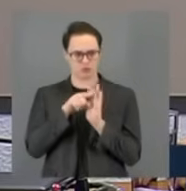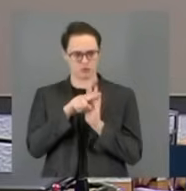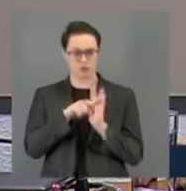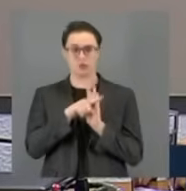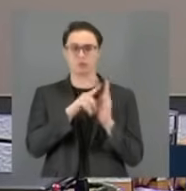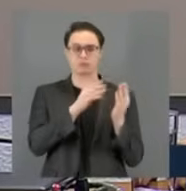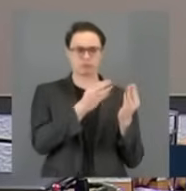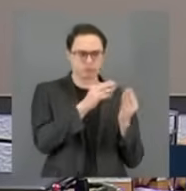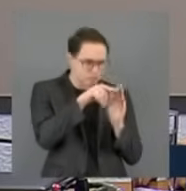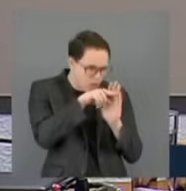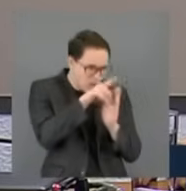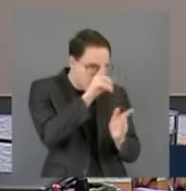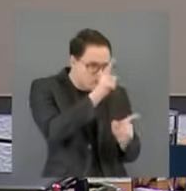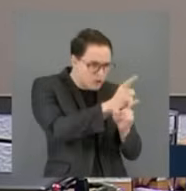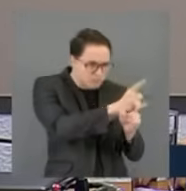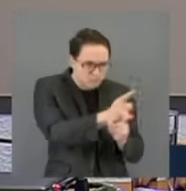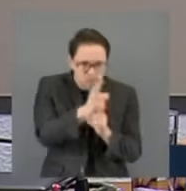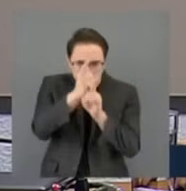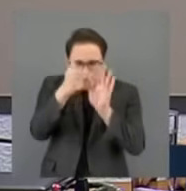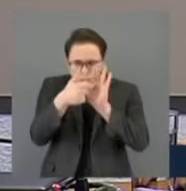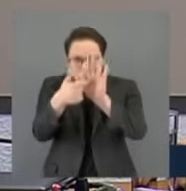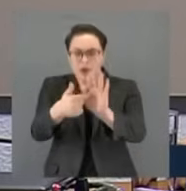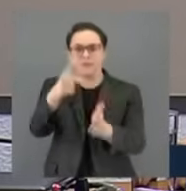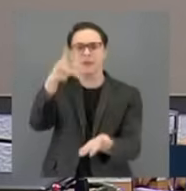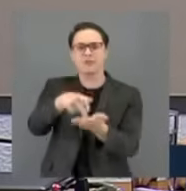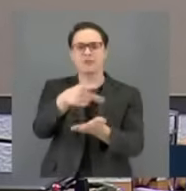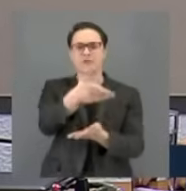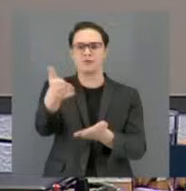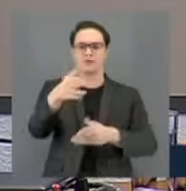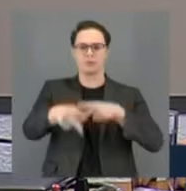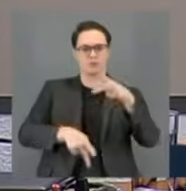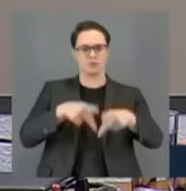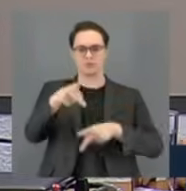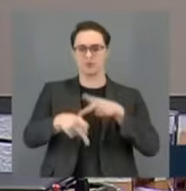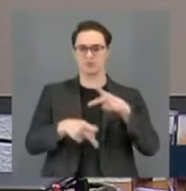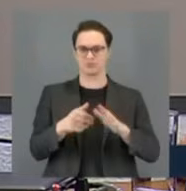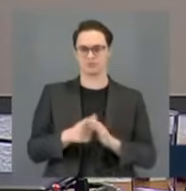a verdade para a população, para revelar o que está escondido.